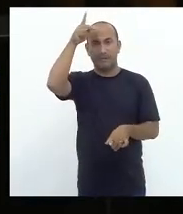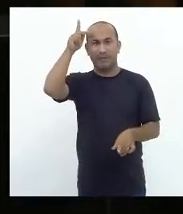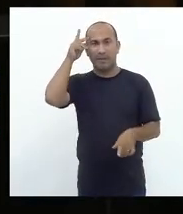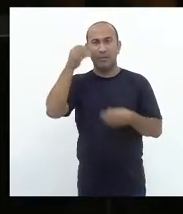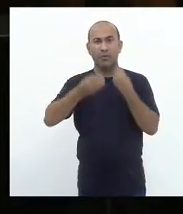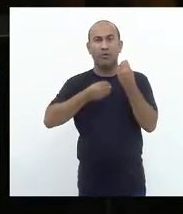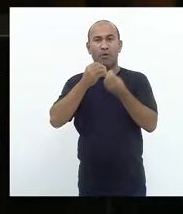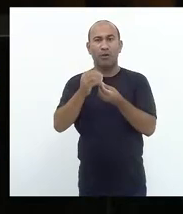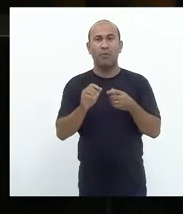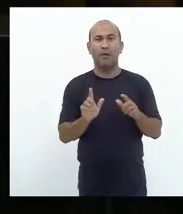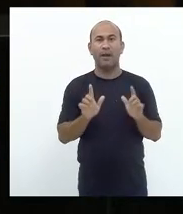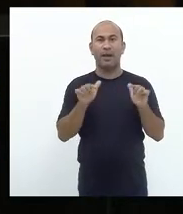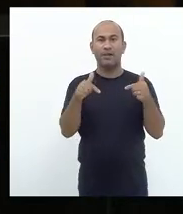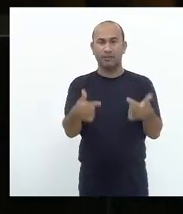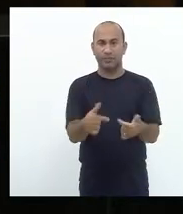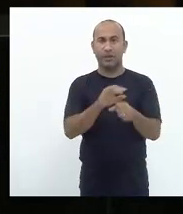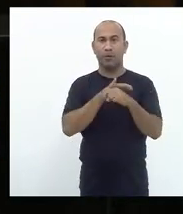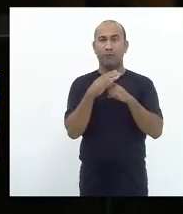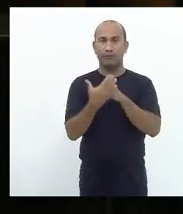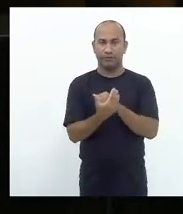combater a Covid.